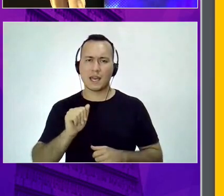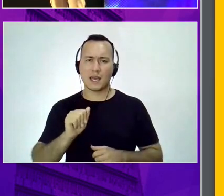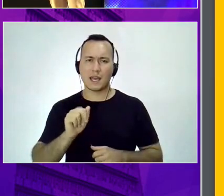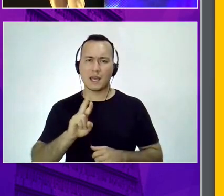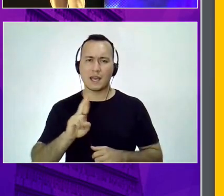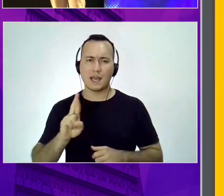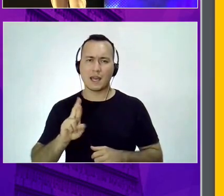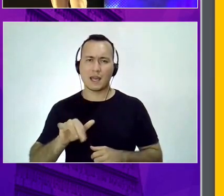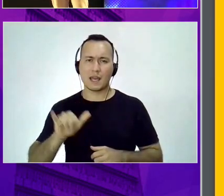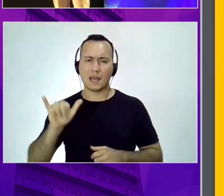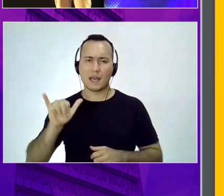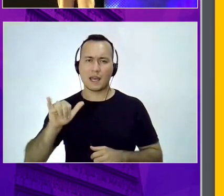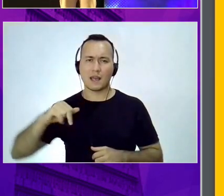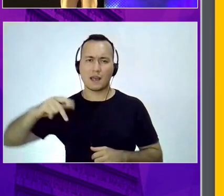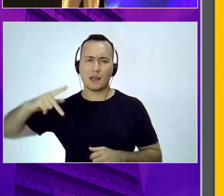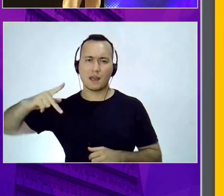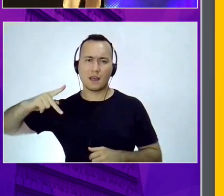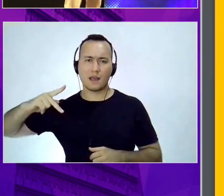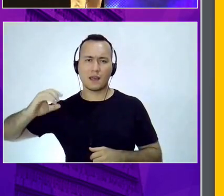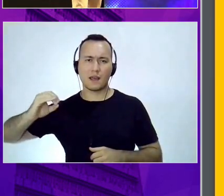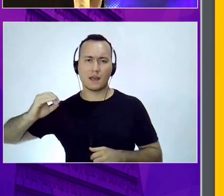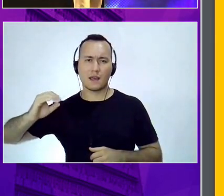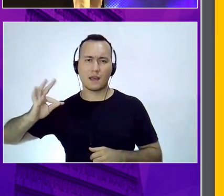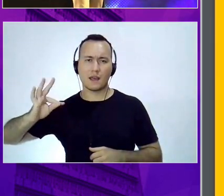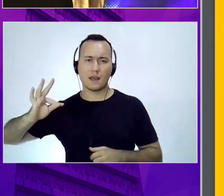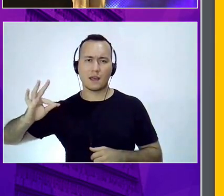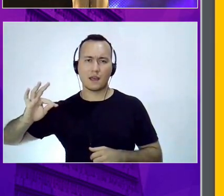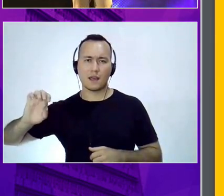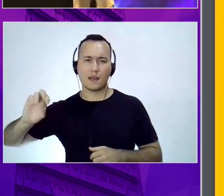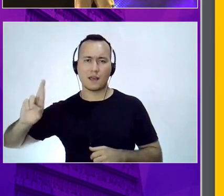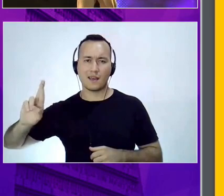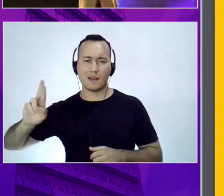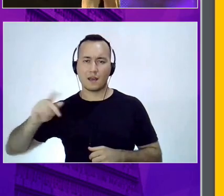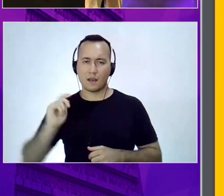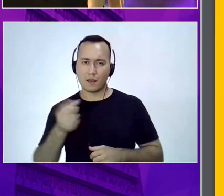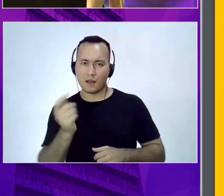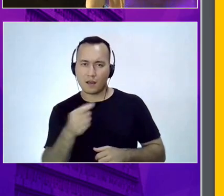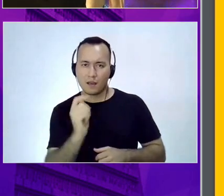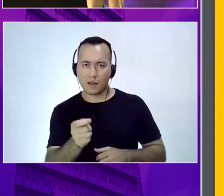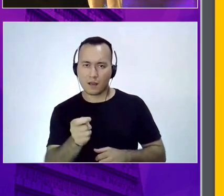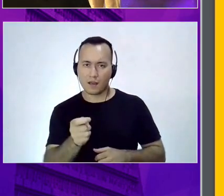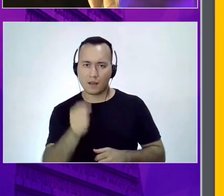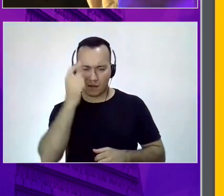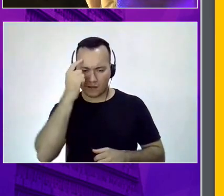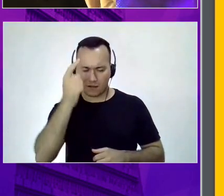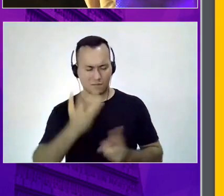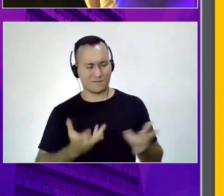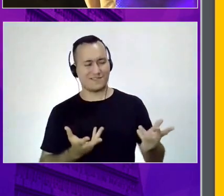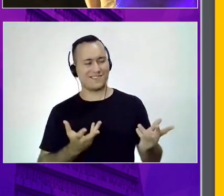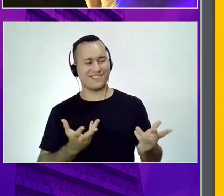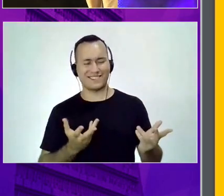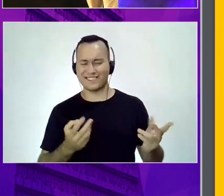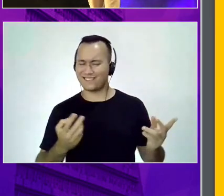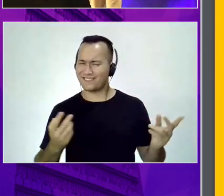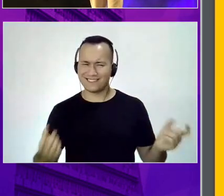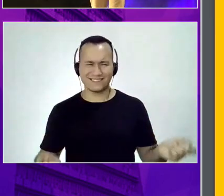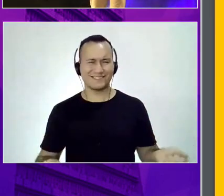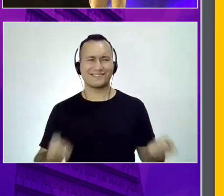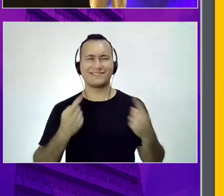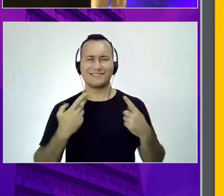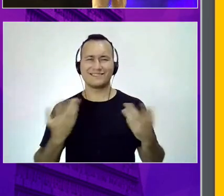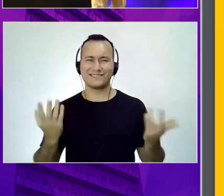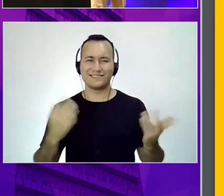é basicamente isso, e a gente aprendendo a lidar com o modelo que estava disponível para nós ali, da Azure OpenAI.